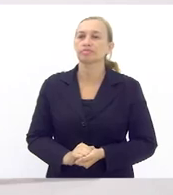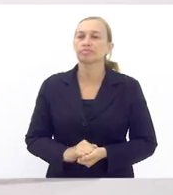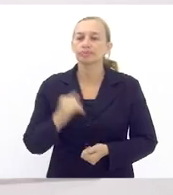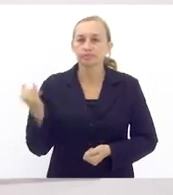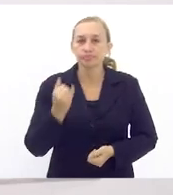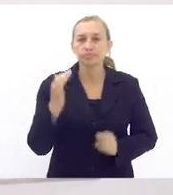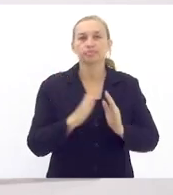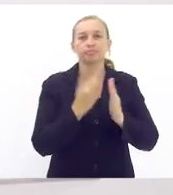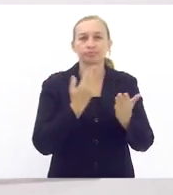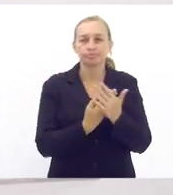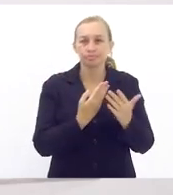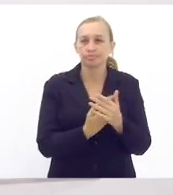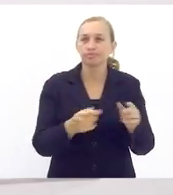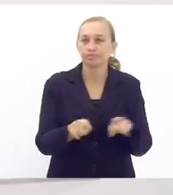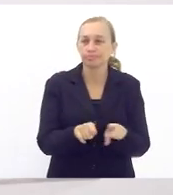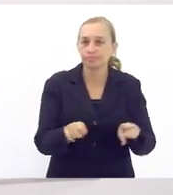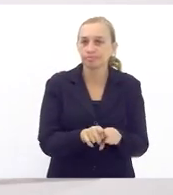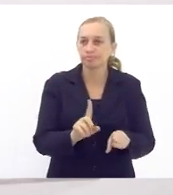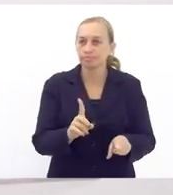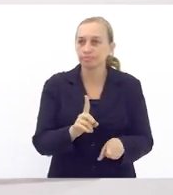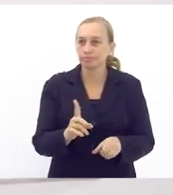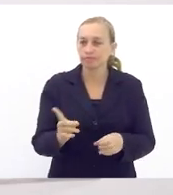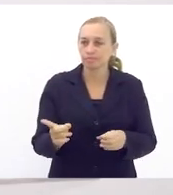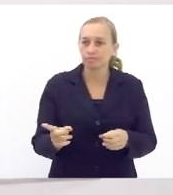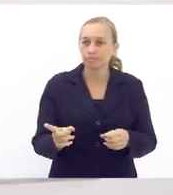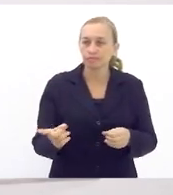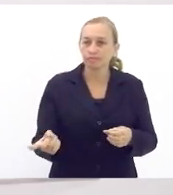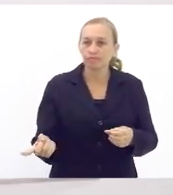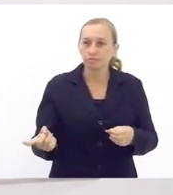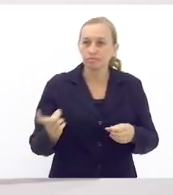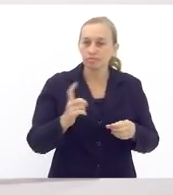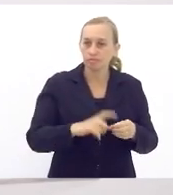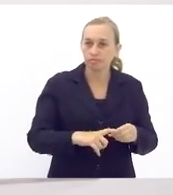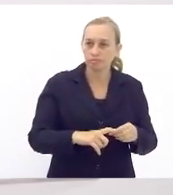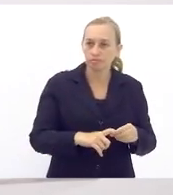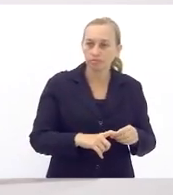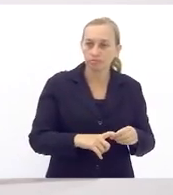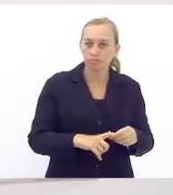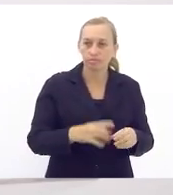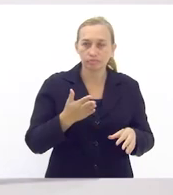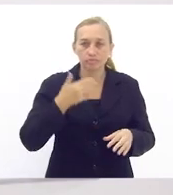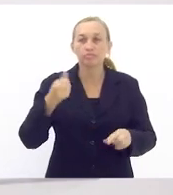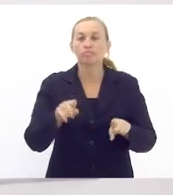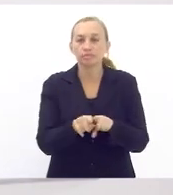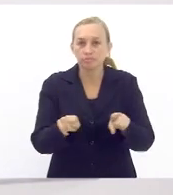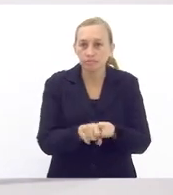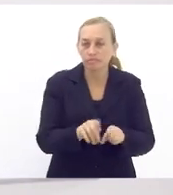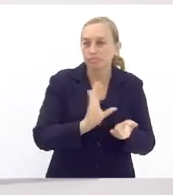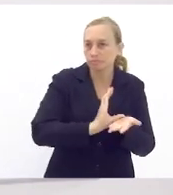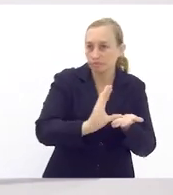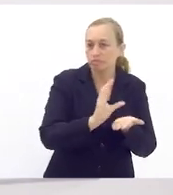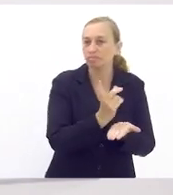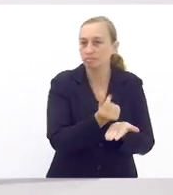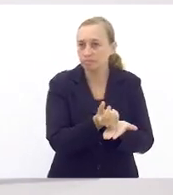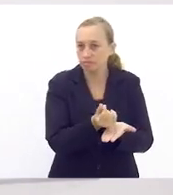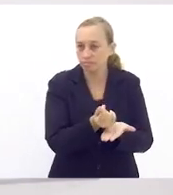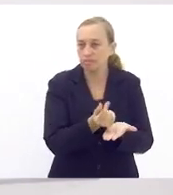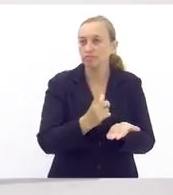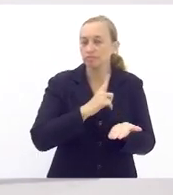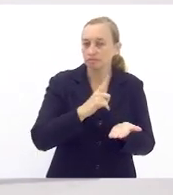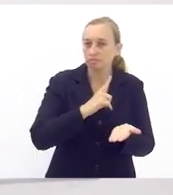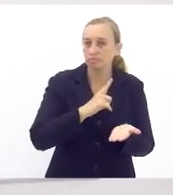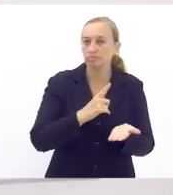a escola também não só recupere o seu estado físico mas também seu comentário para garantir com que a gente tem uma assistência